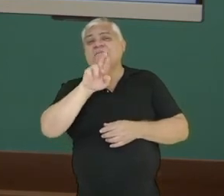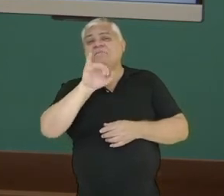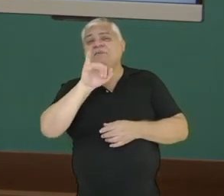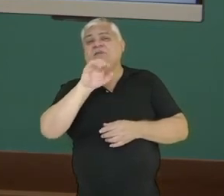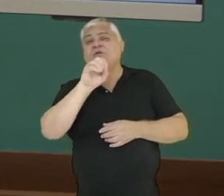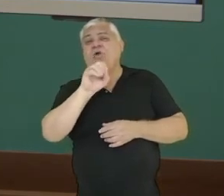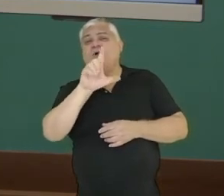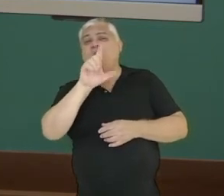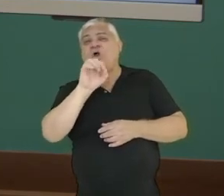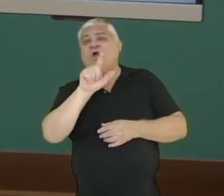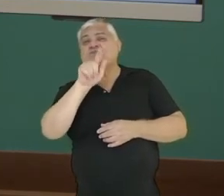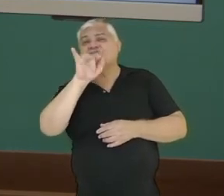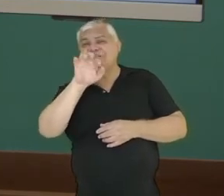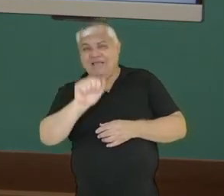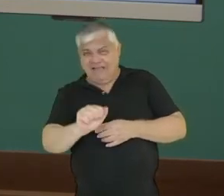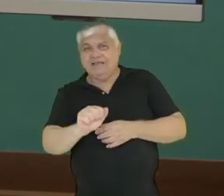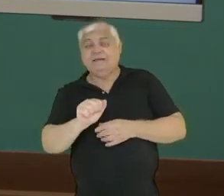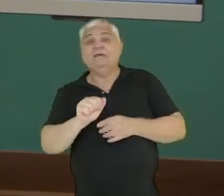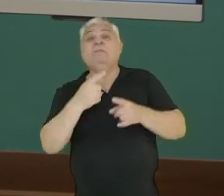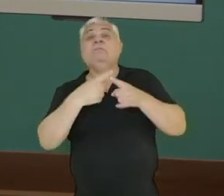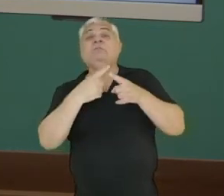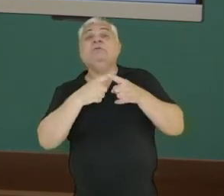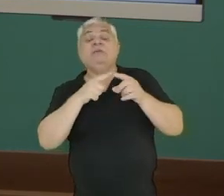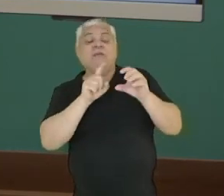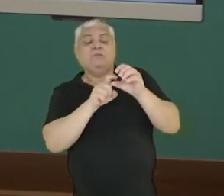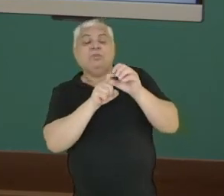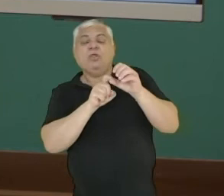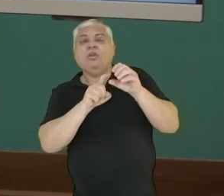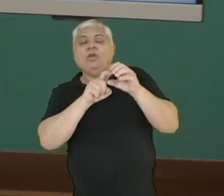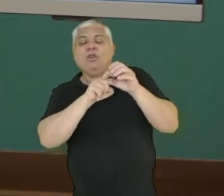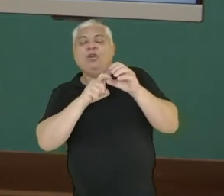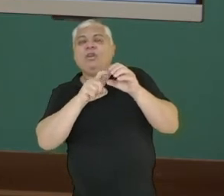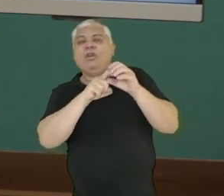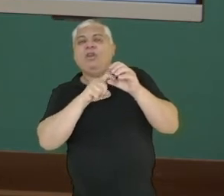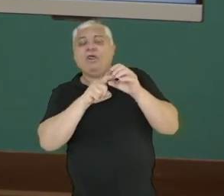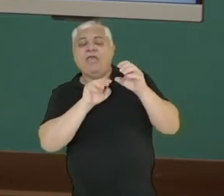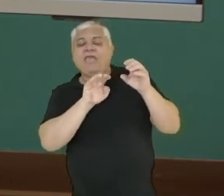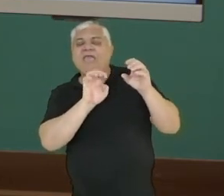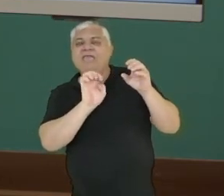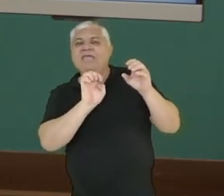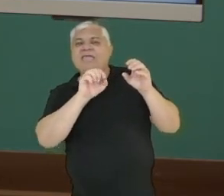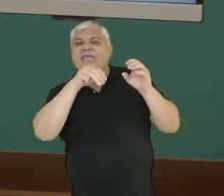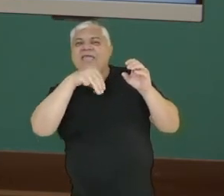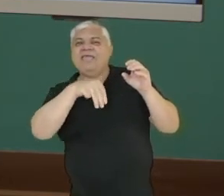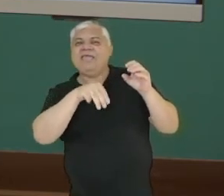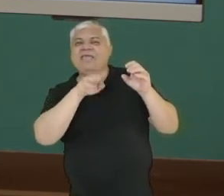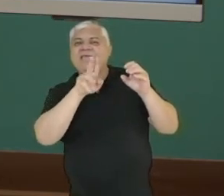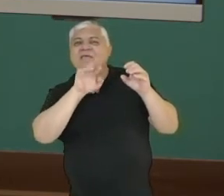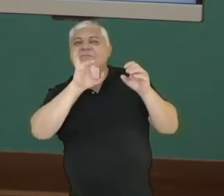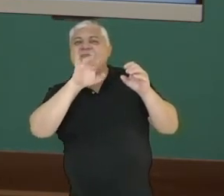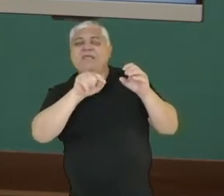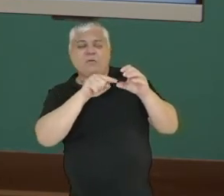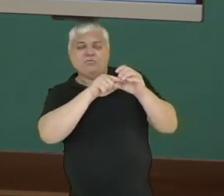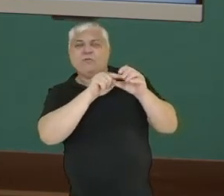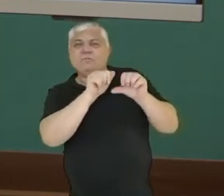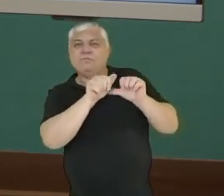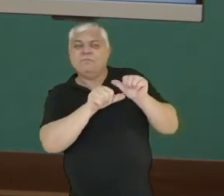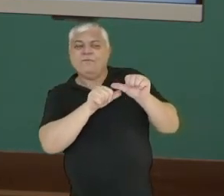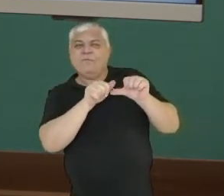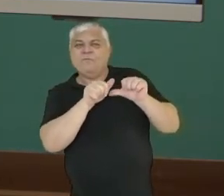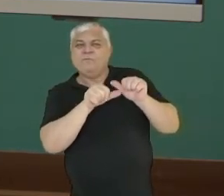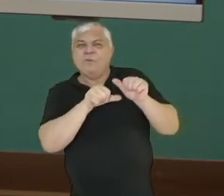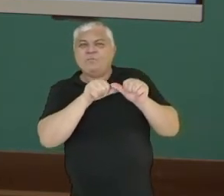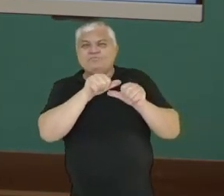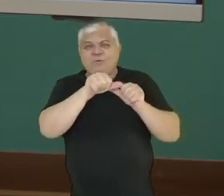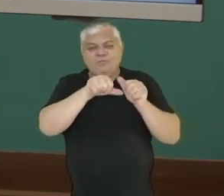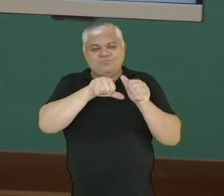Esse bebezinho que está sendo formado, ele é chamado de embrião. Por quê? Porque ele está em constante transformação,